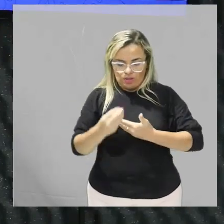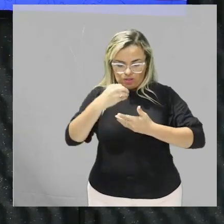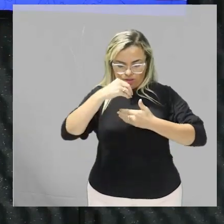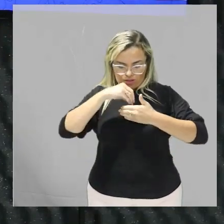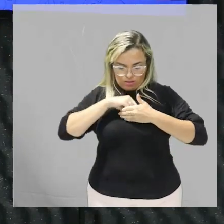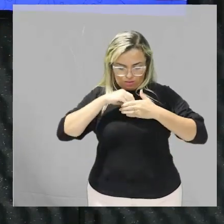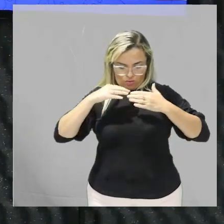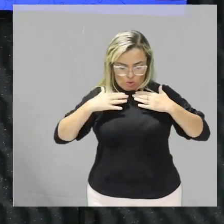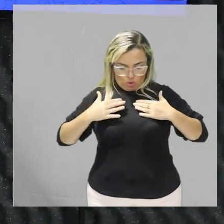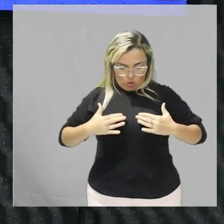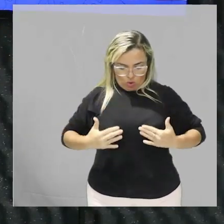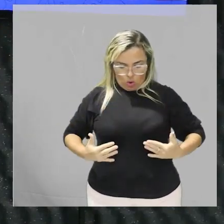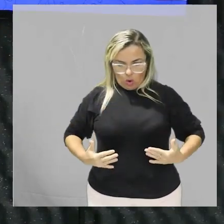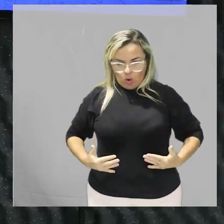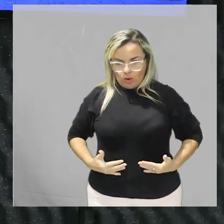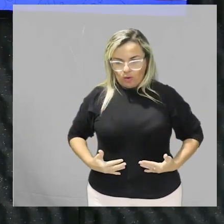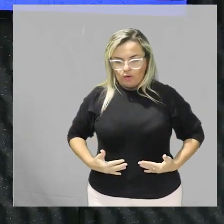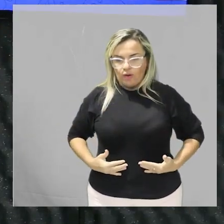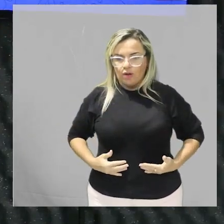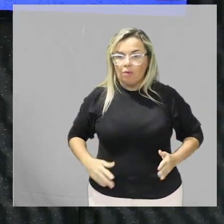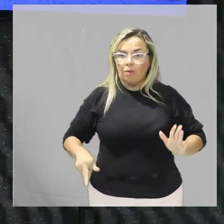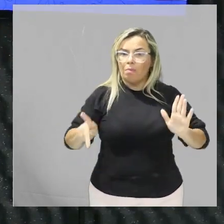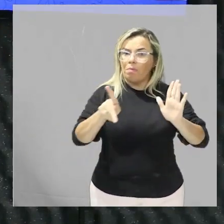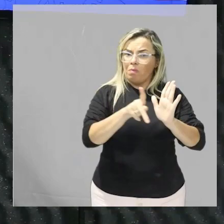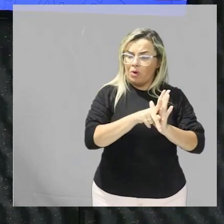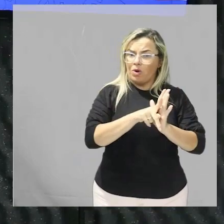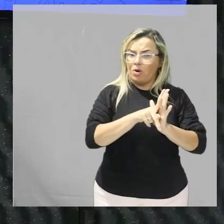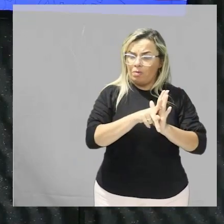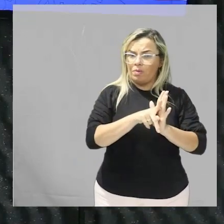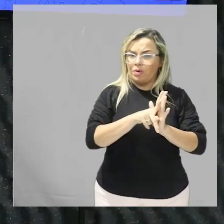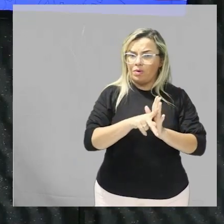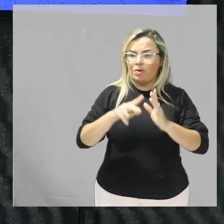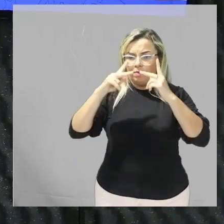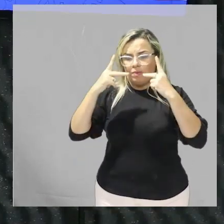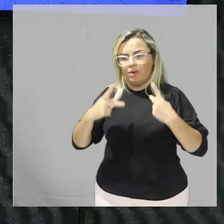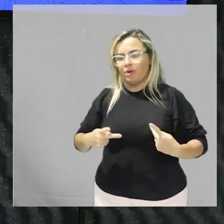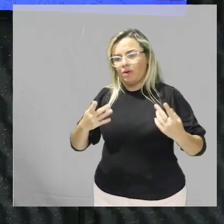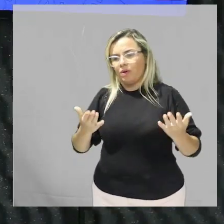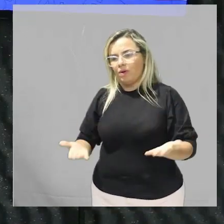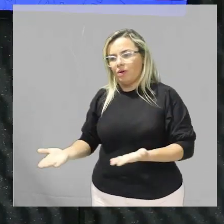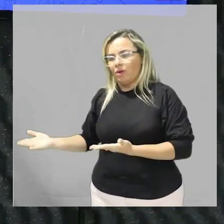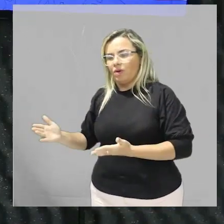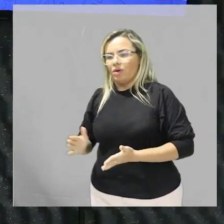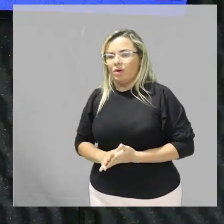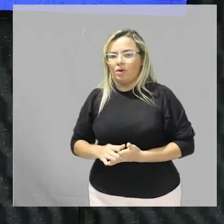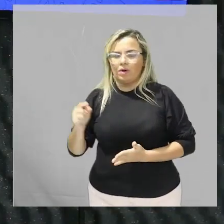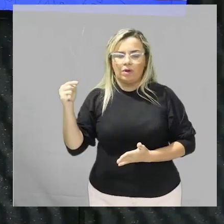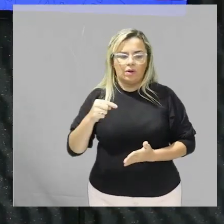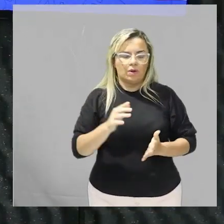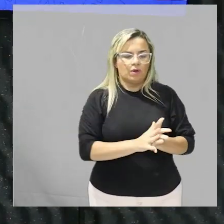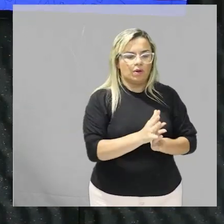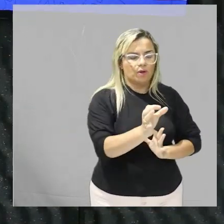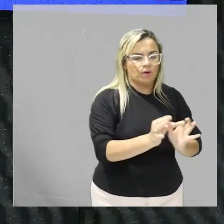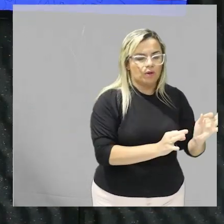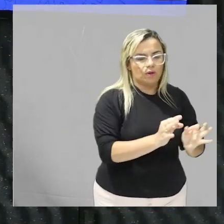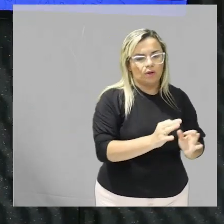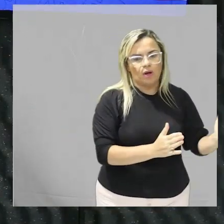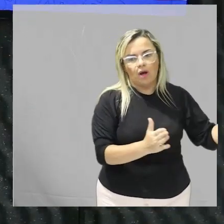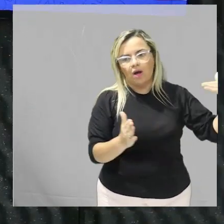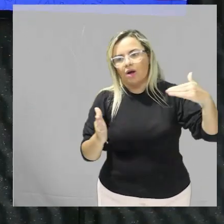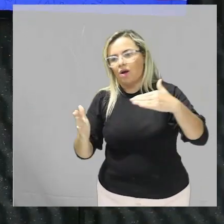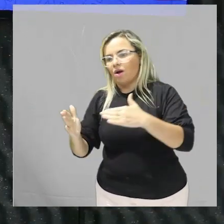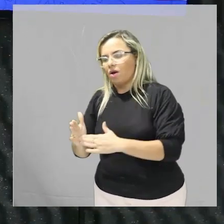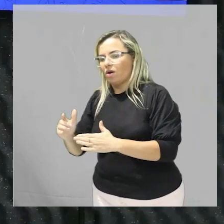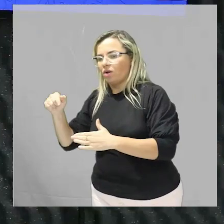indivíduo, né? Que é o organismo, tá? Esses são os níveis até o nível de organismo, tá,